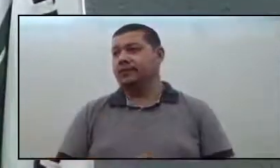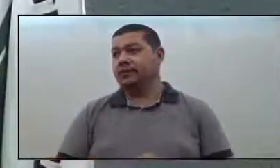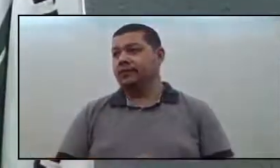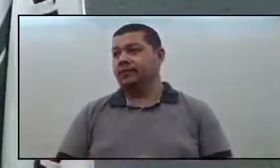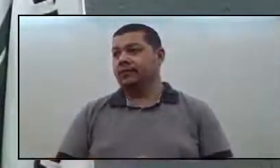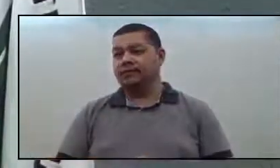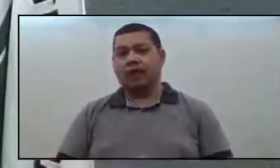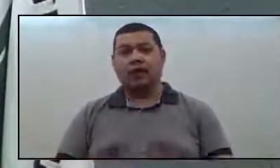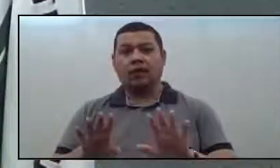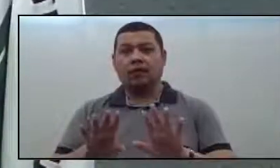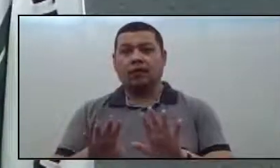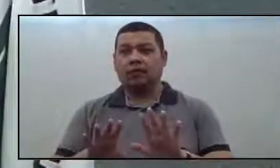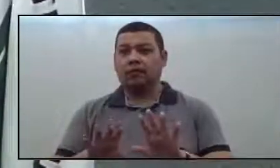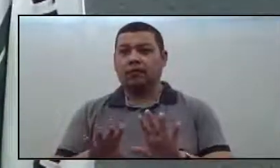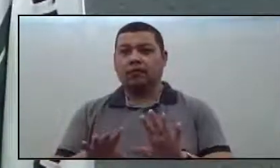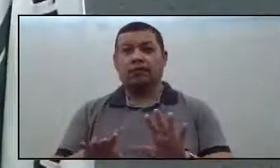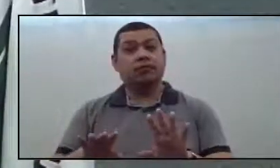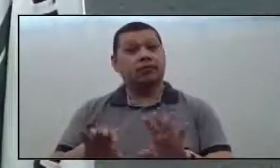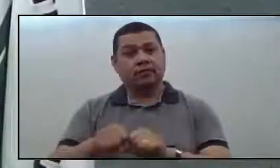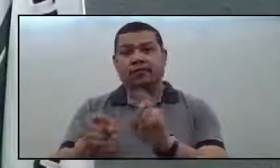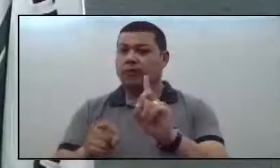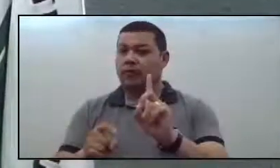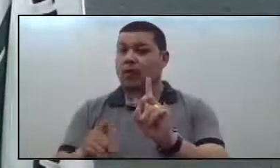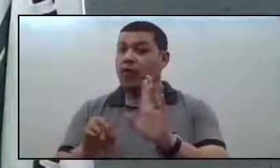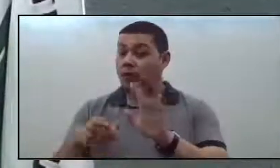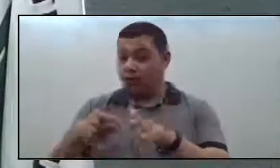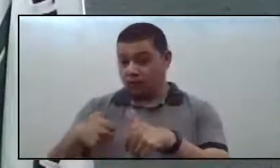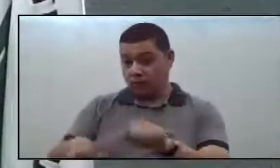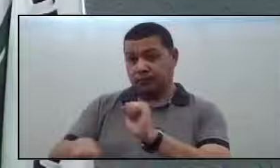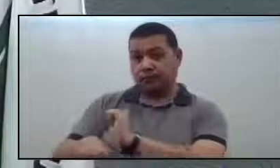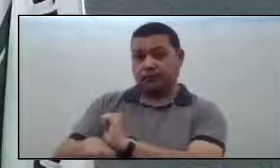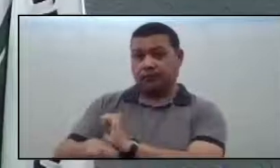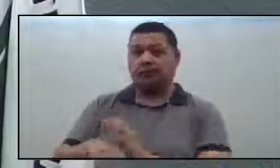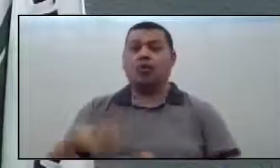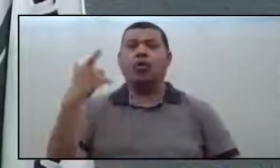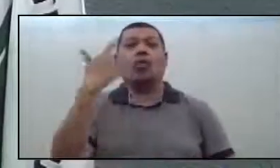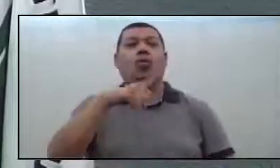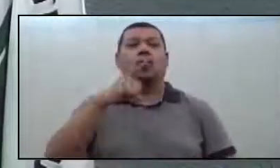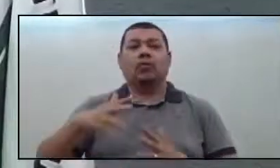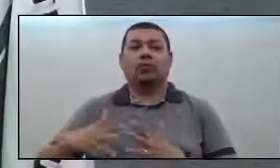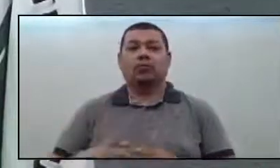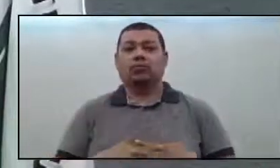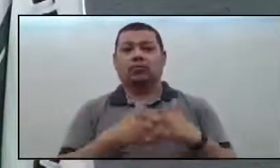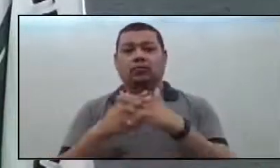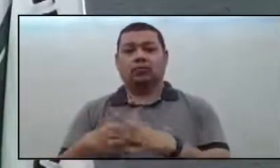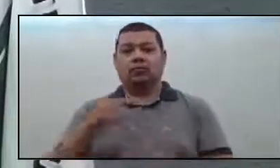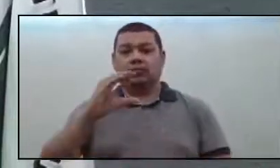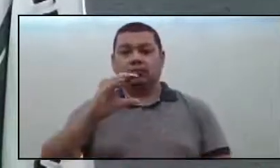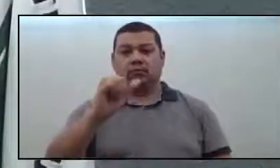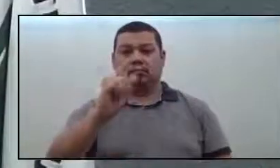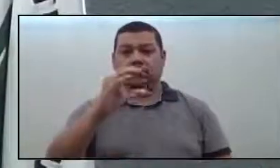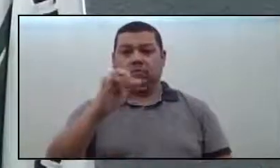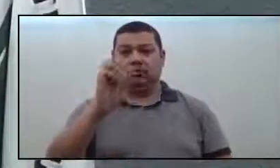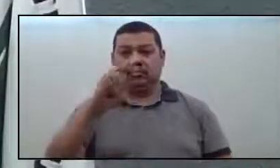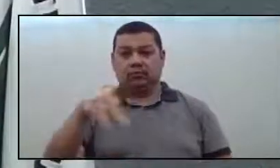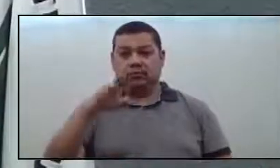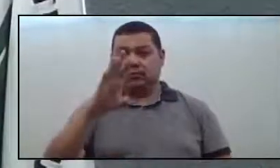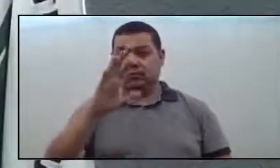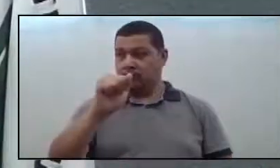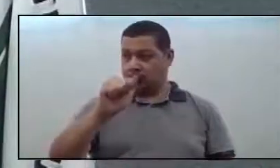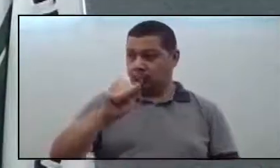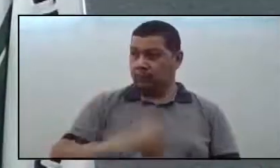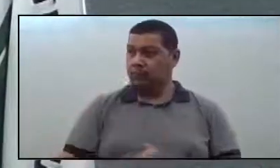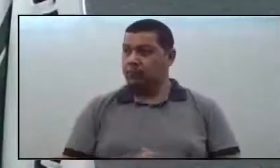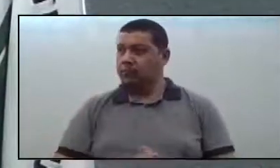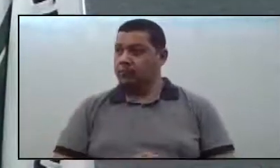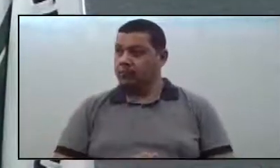Semana que não trabalha, está lá parado. O outro caminhão, quando o motorista desse